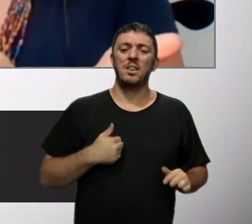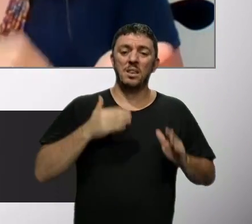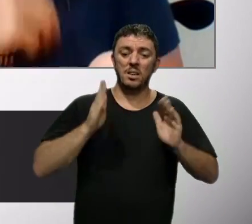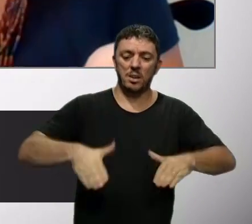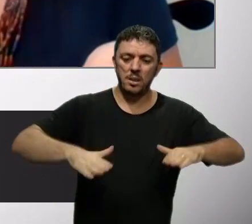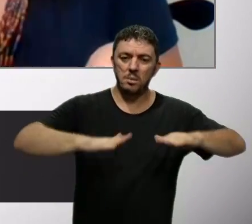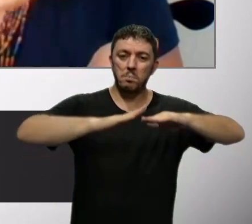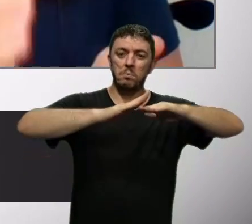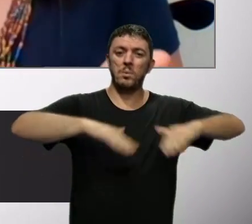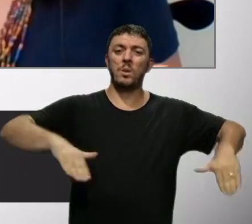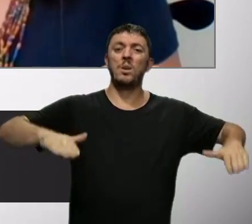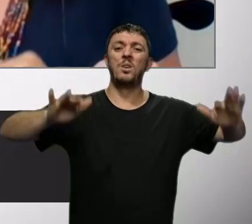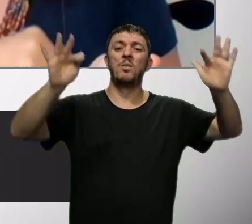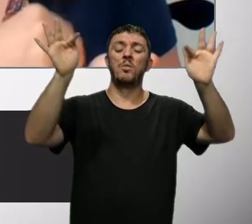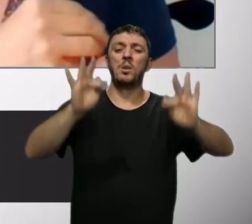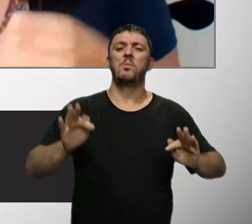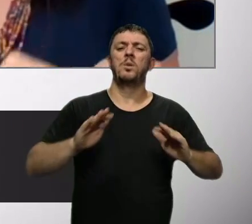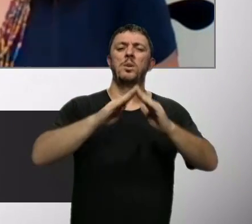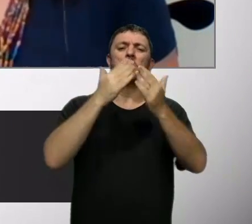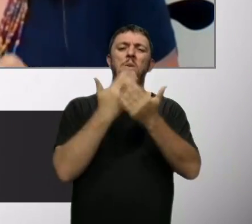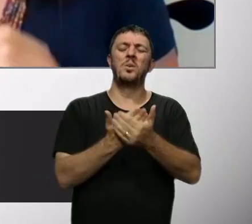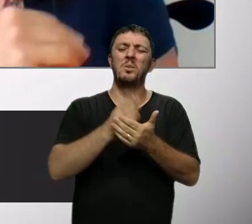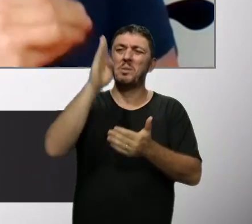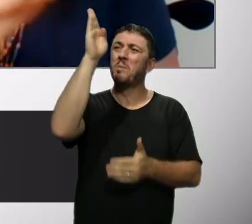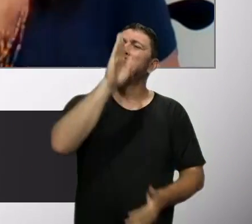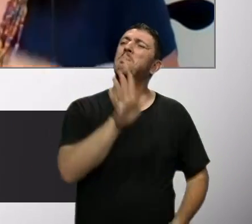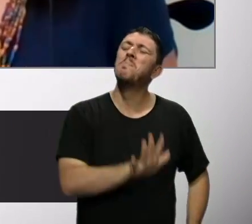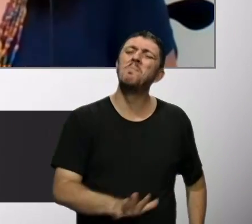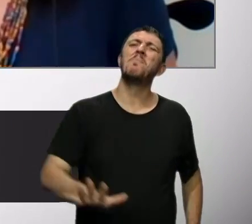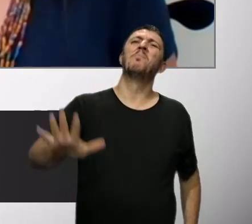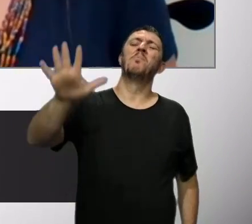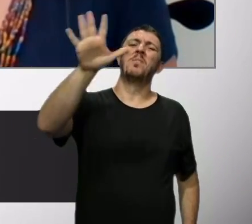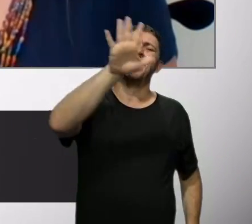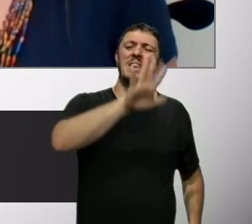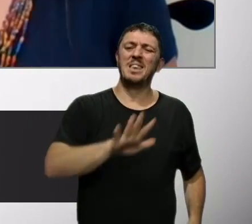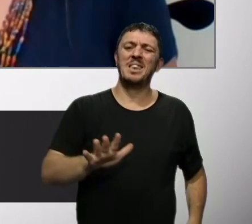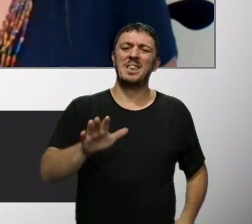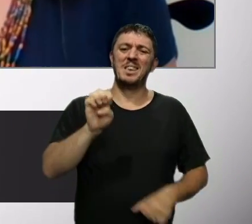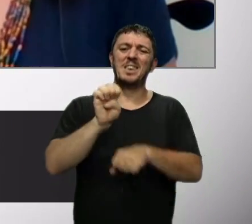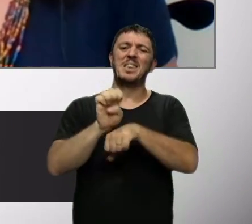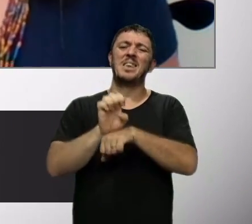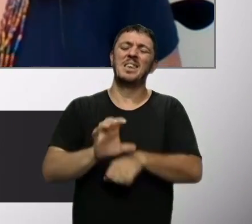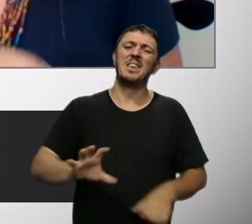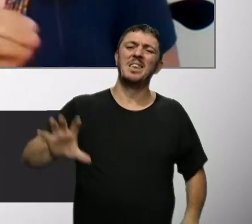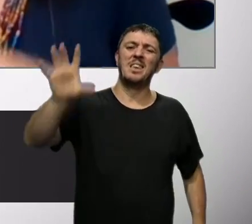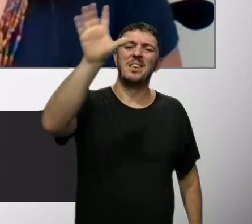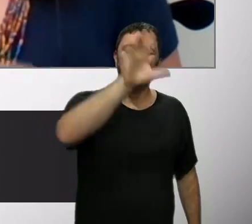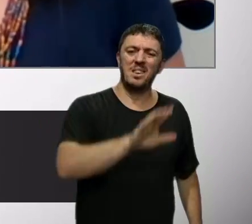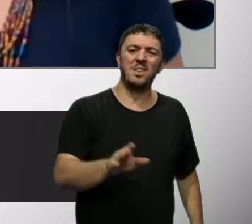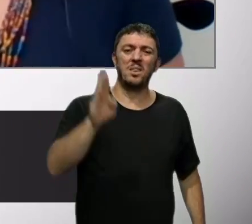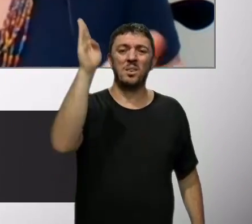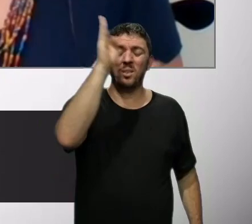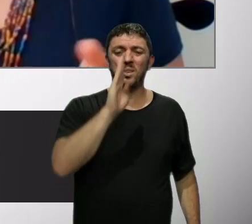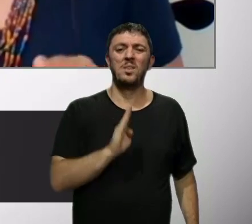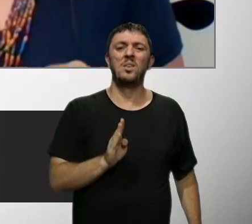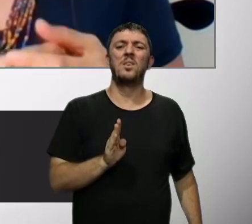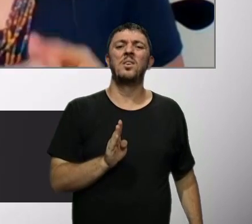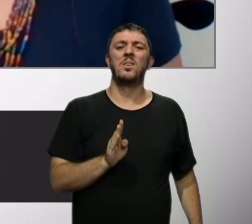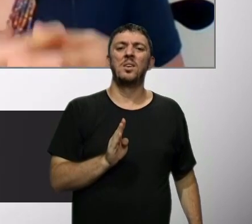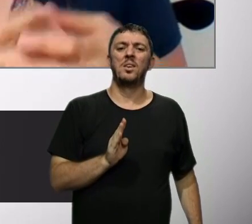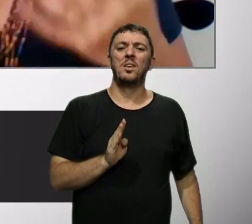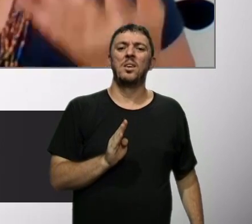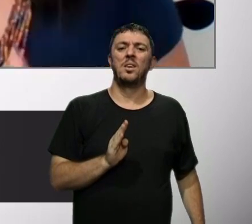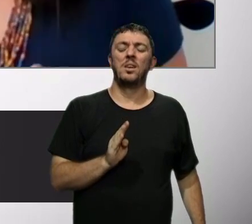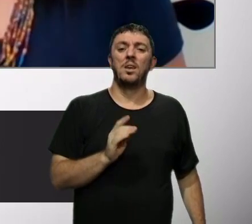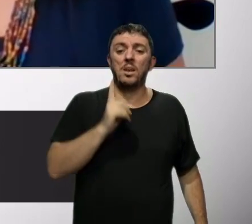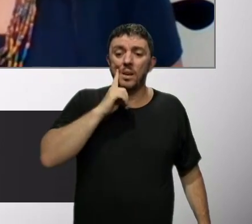crianças, famílias e escolas de todo o Brasil, de todos os estados brasileiros nessa brincadeira. E diretamente a gente já